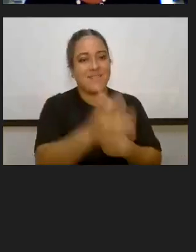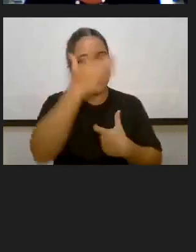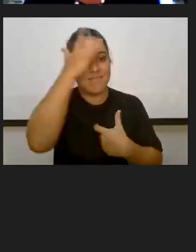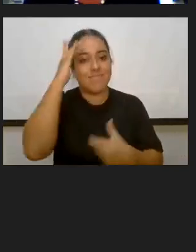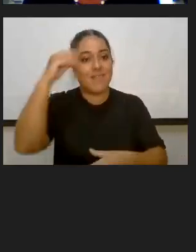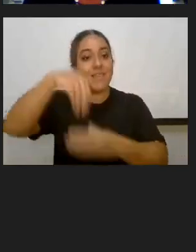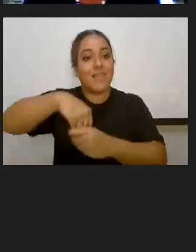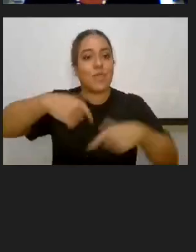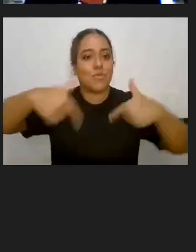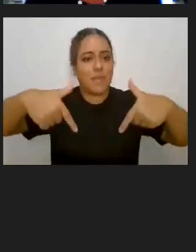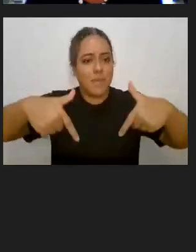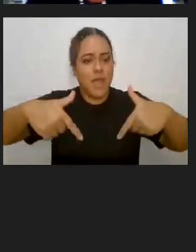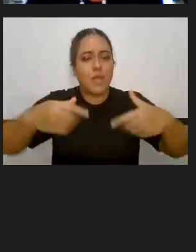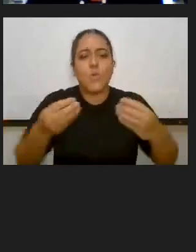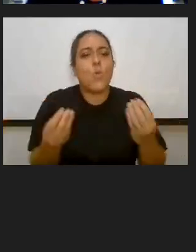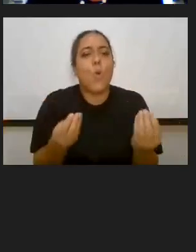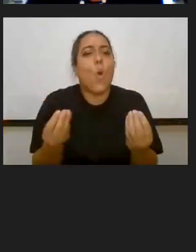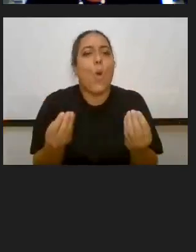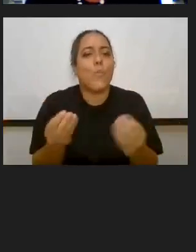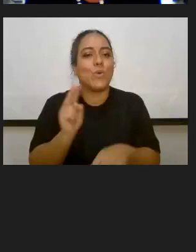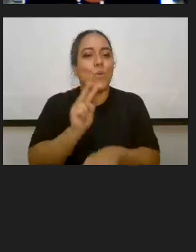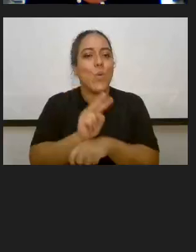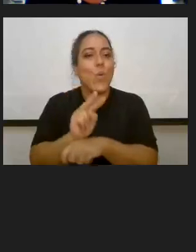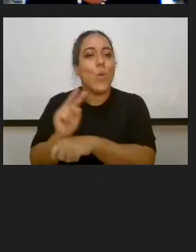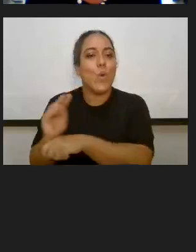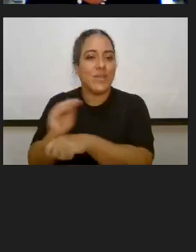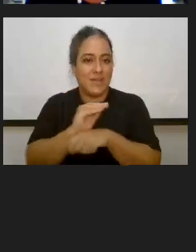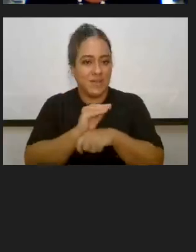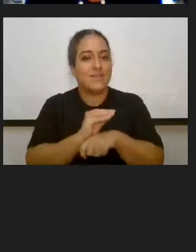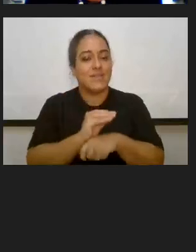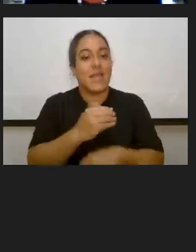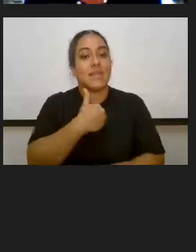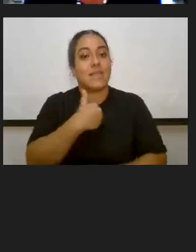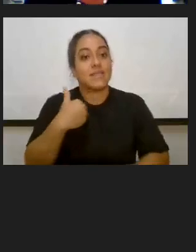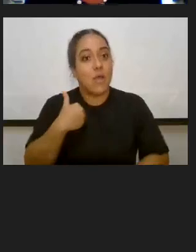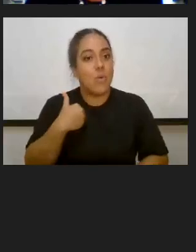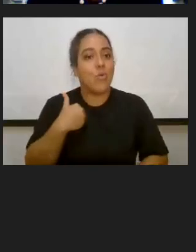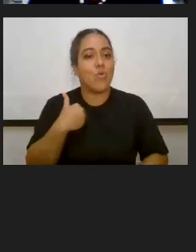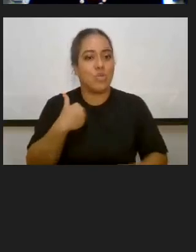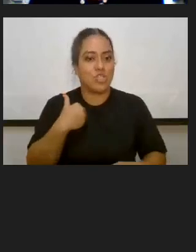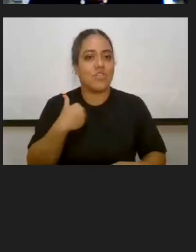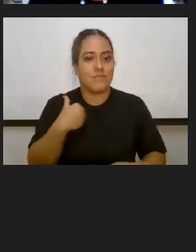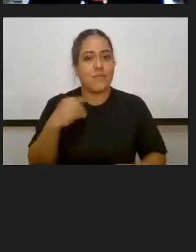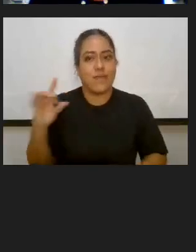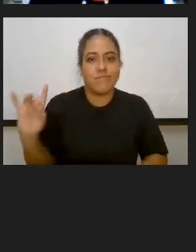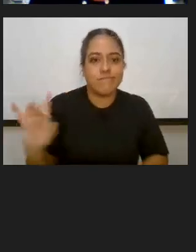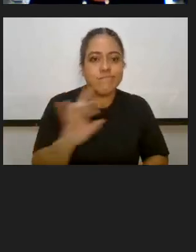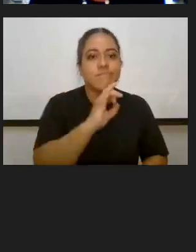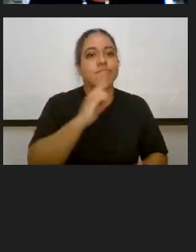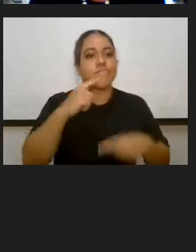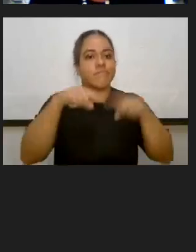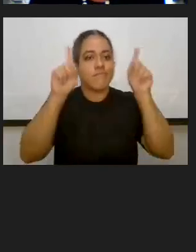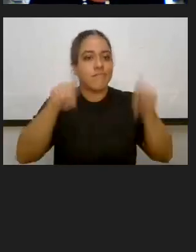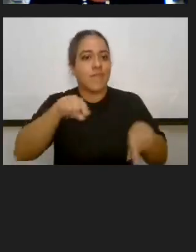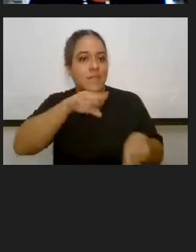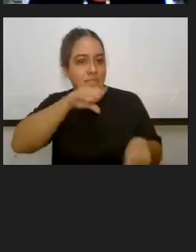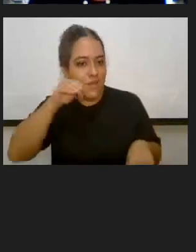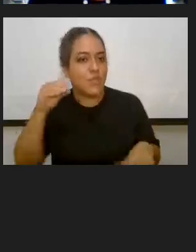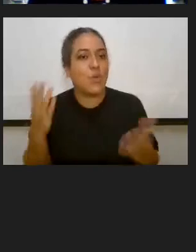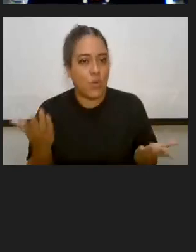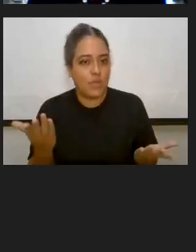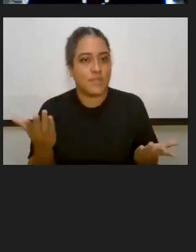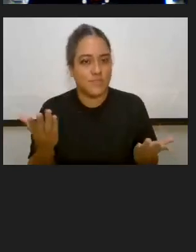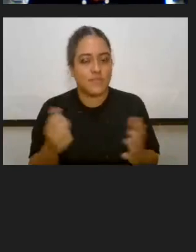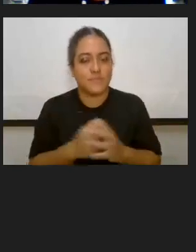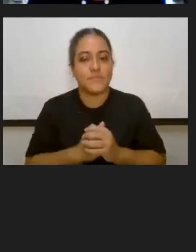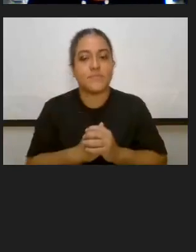como elas cuidam da saúde mental de seus servidores, de seus funcionários.